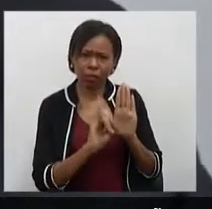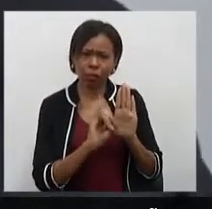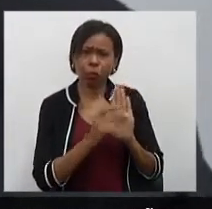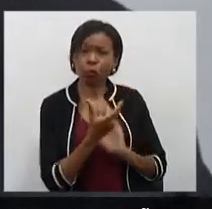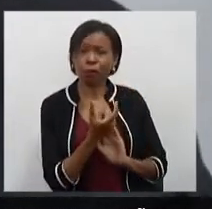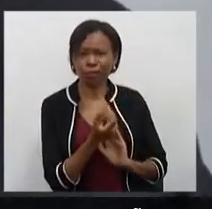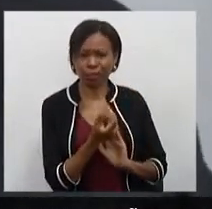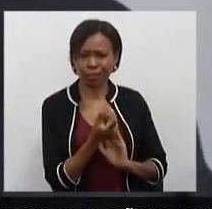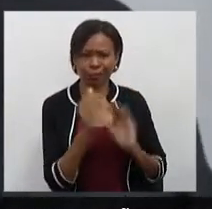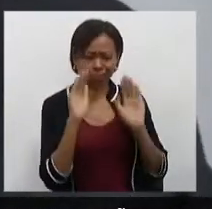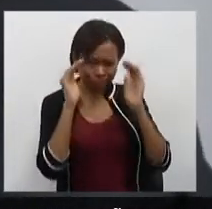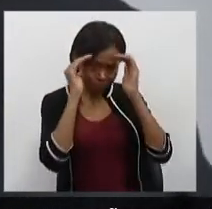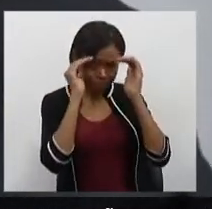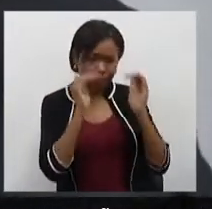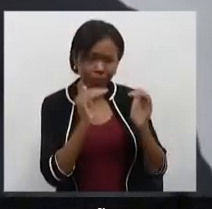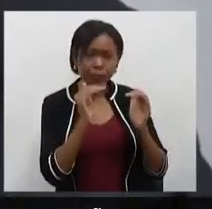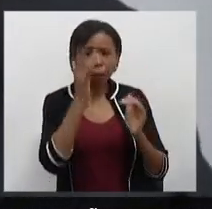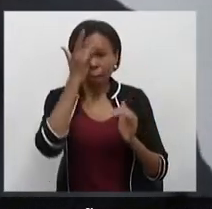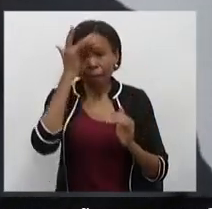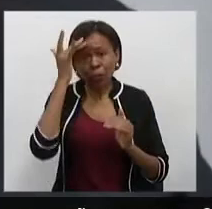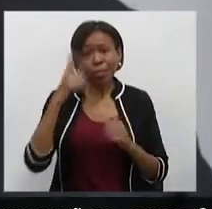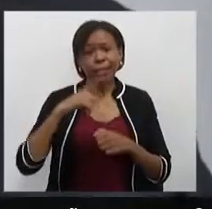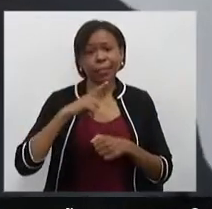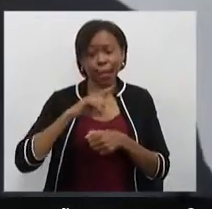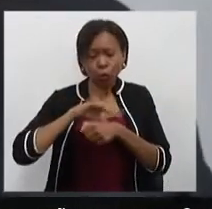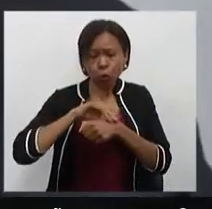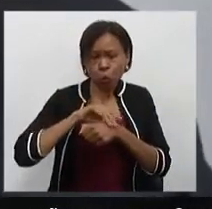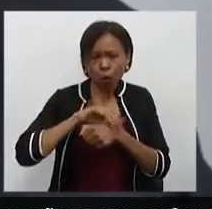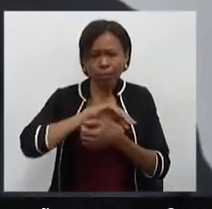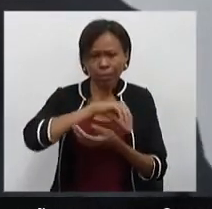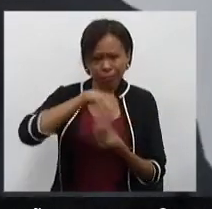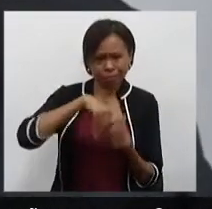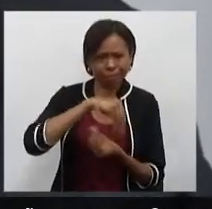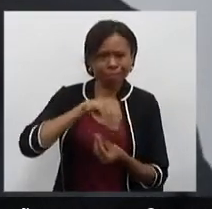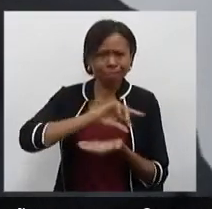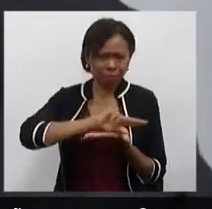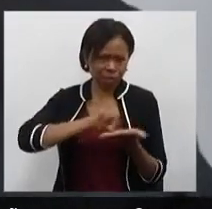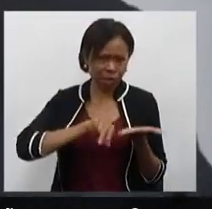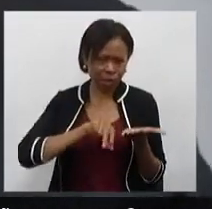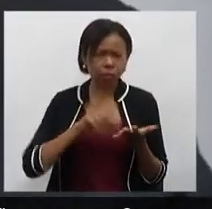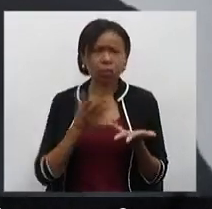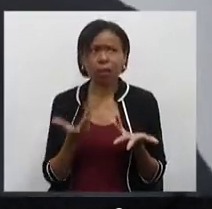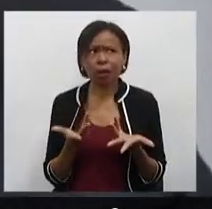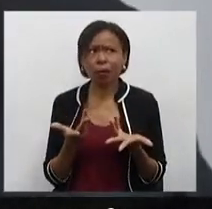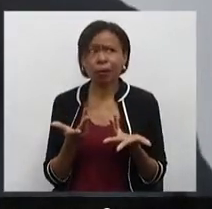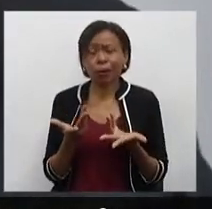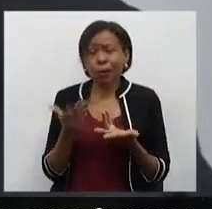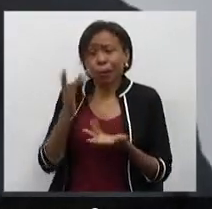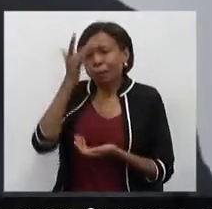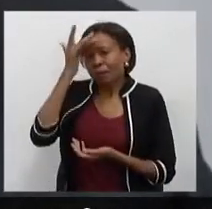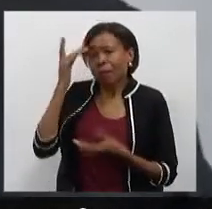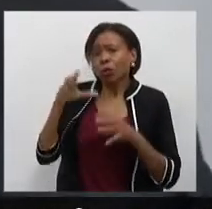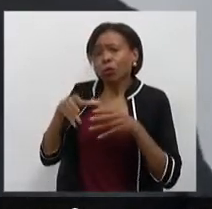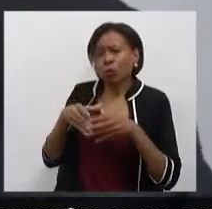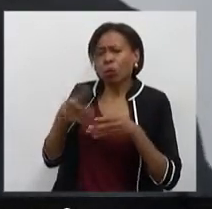E pelo PNI, as pessoas com deficiência, elas seriam vacinadas no